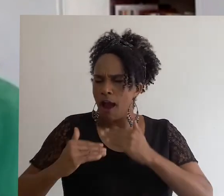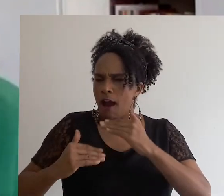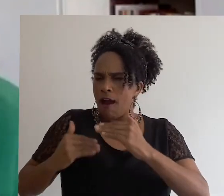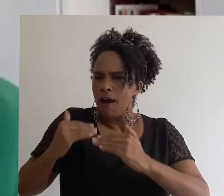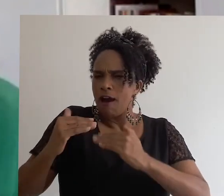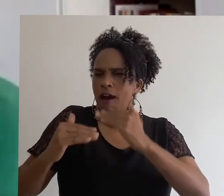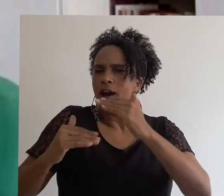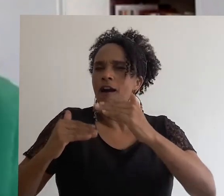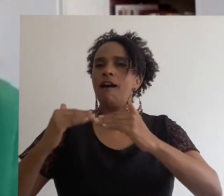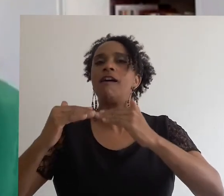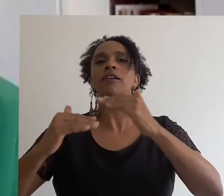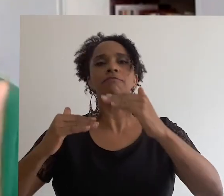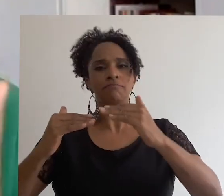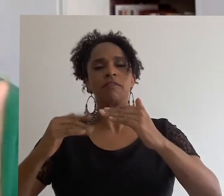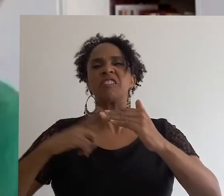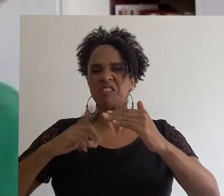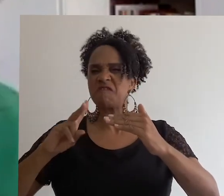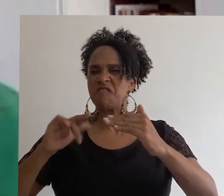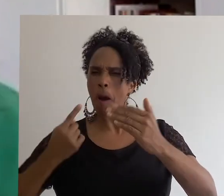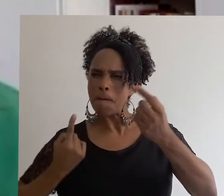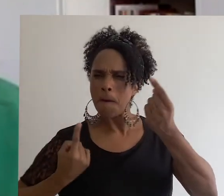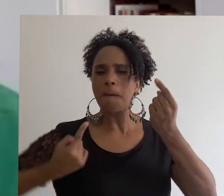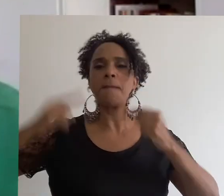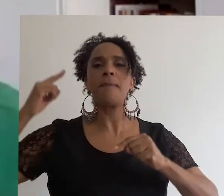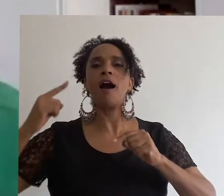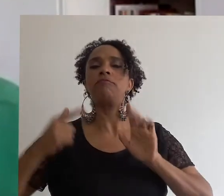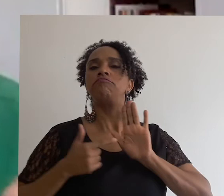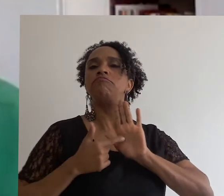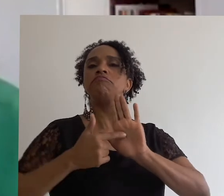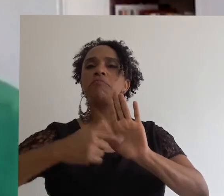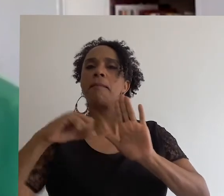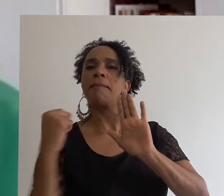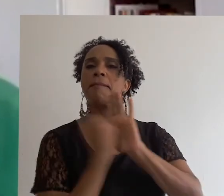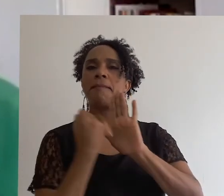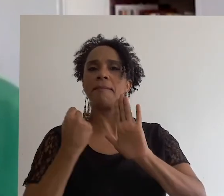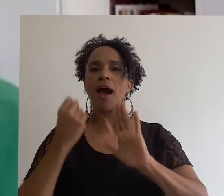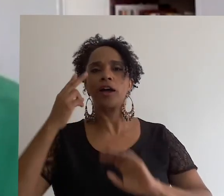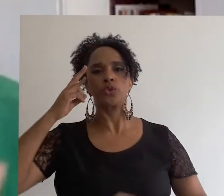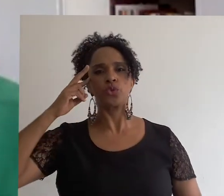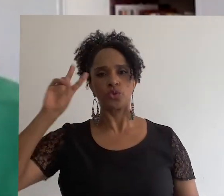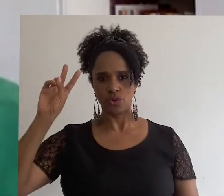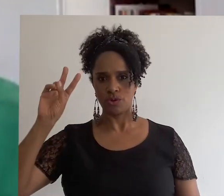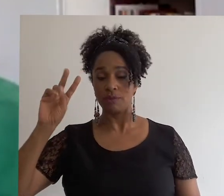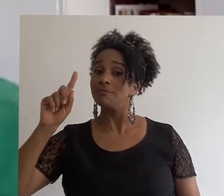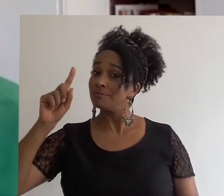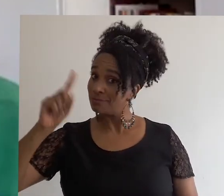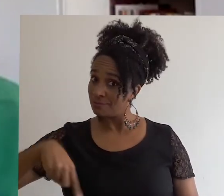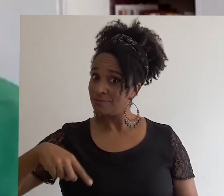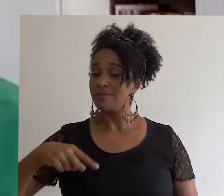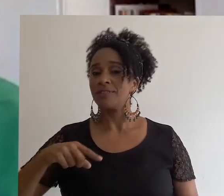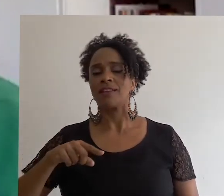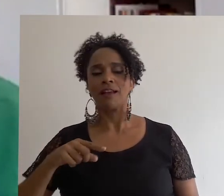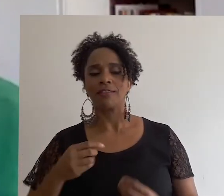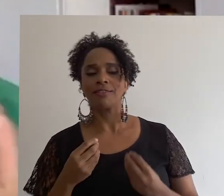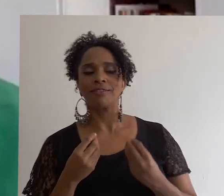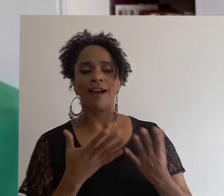para ocupar o seu lugar histórico, o seu lugar merecido. E tudo isso vai